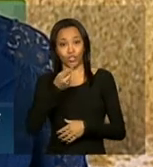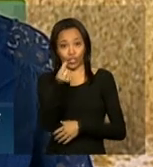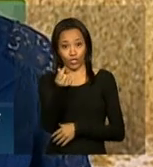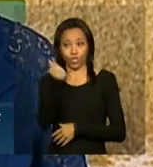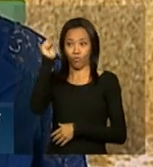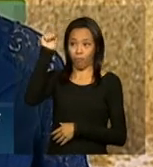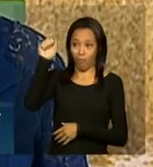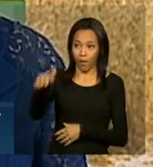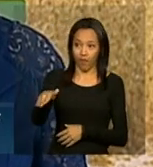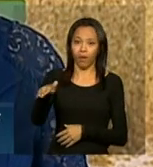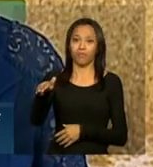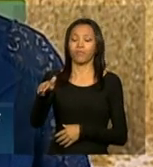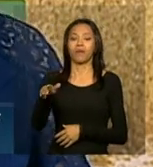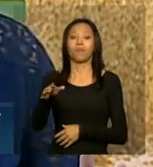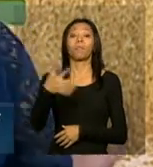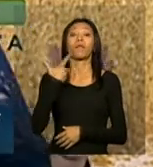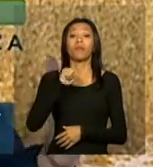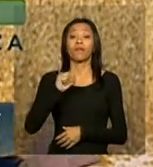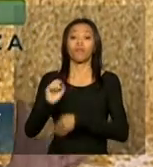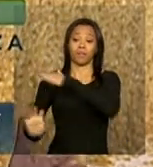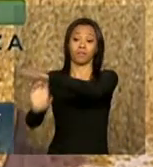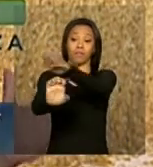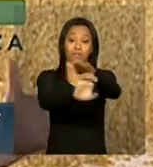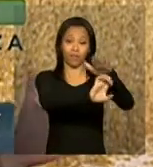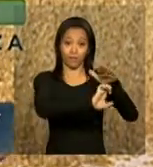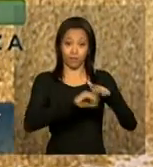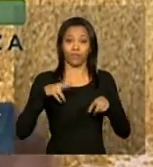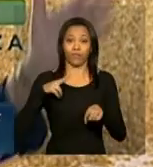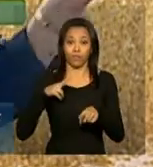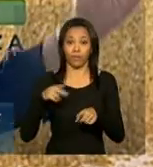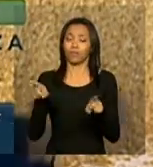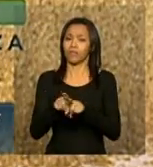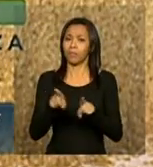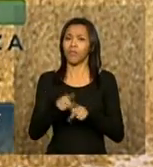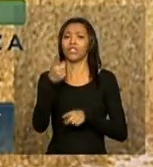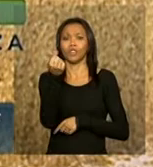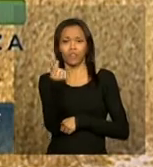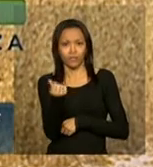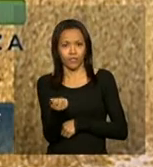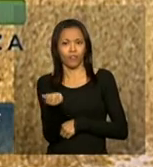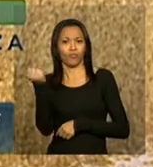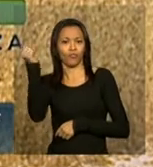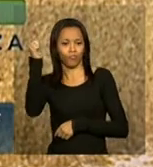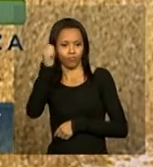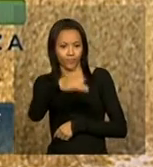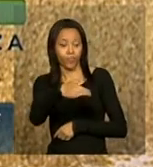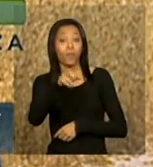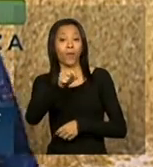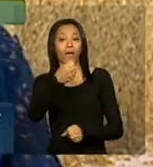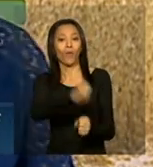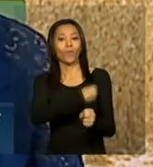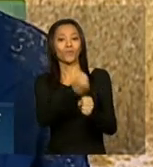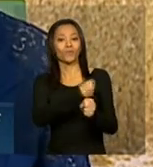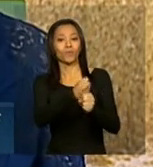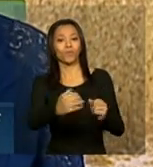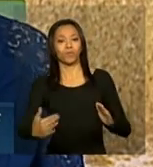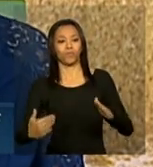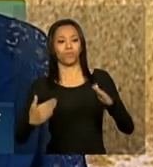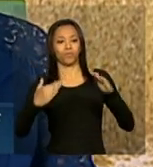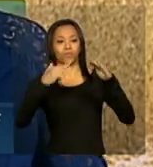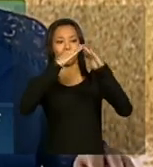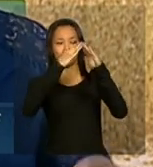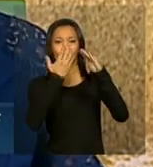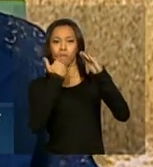a iniciativa privada e colocamos dinheiro também para fazer os nossos armazéns. Mas eu quero